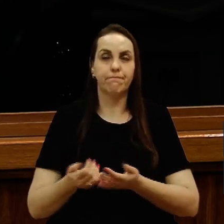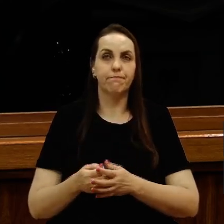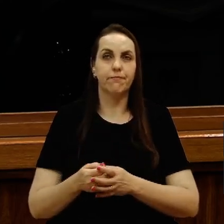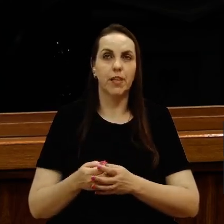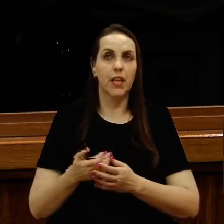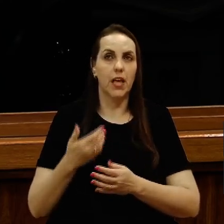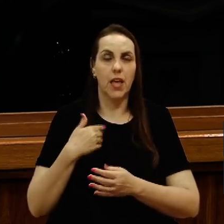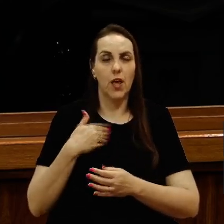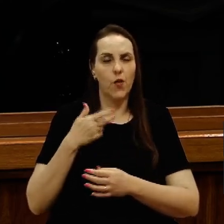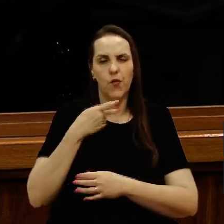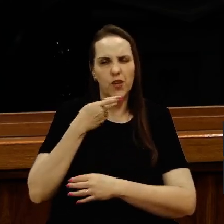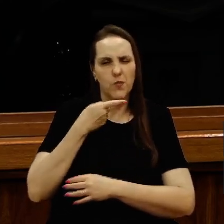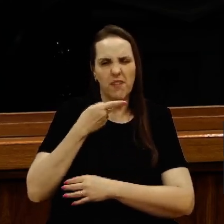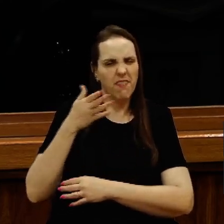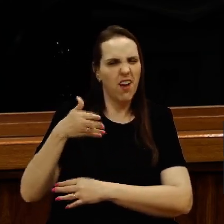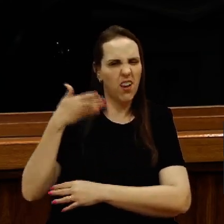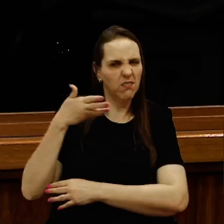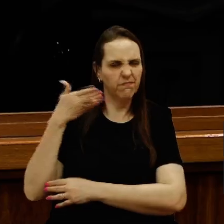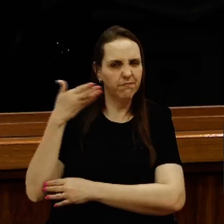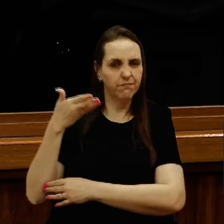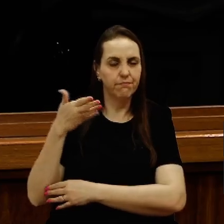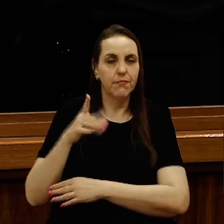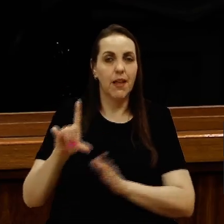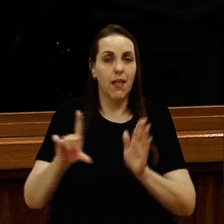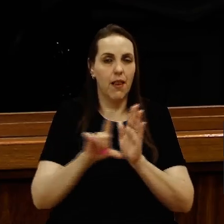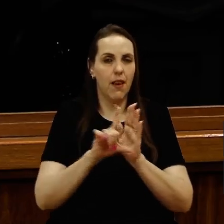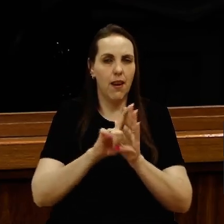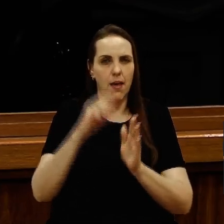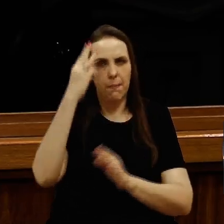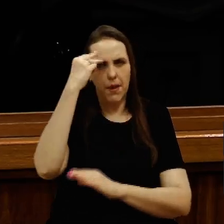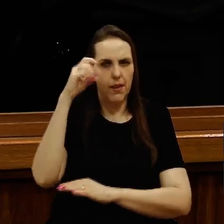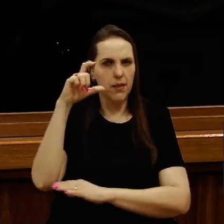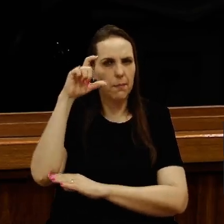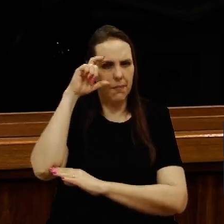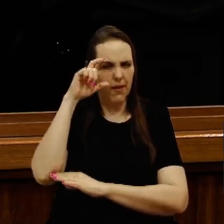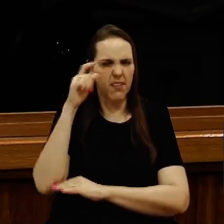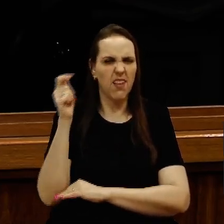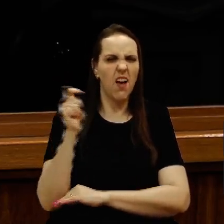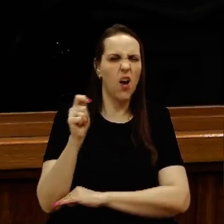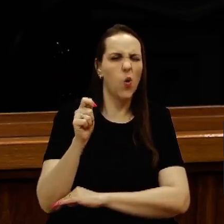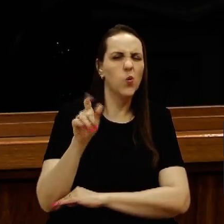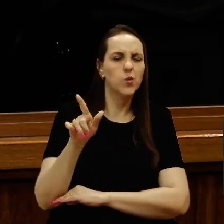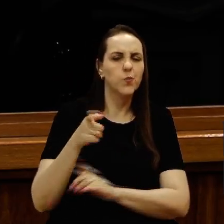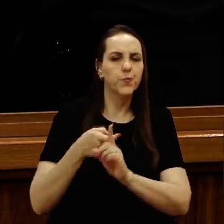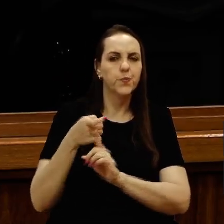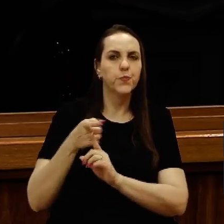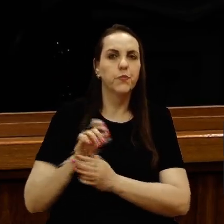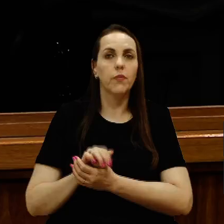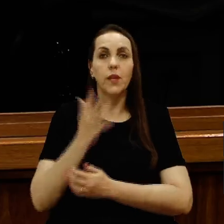falando sobre a Lei Maria da Penha, era ali em agosto, e uma